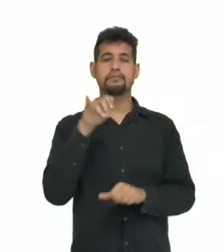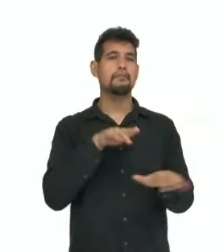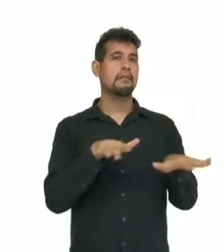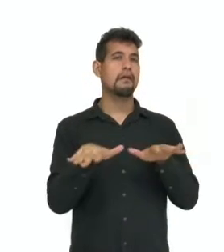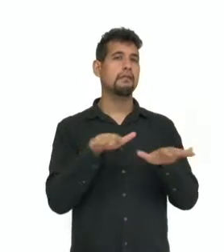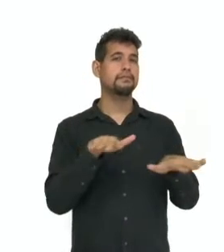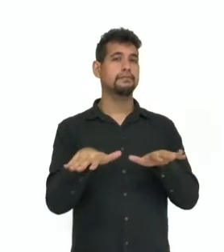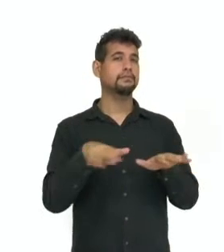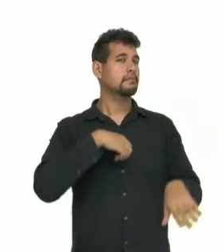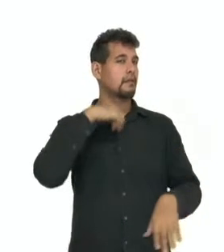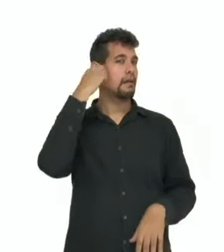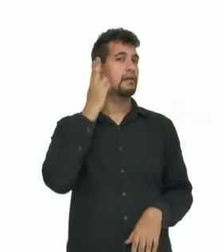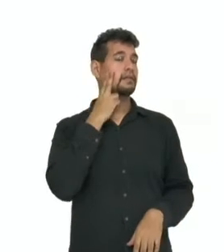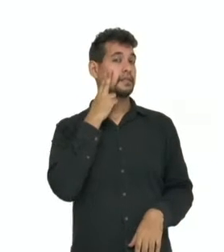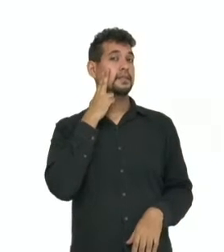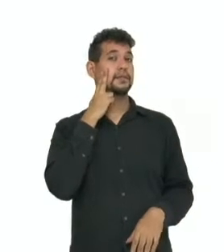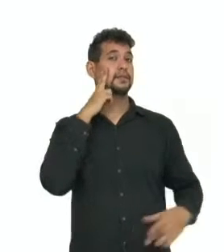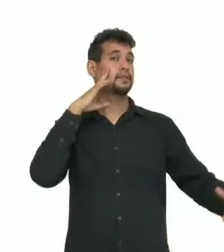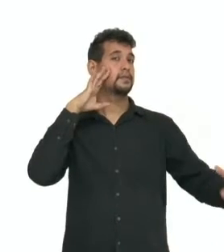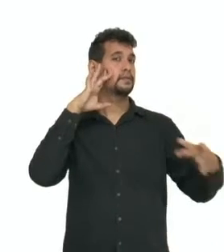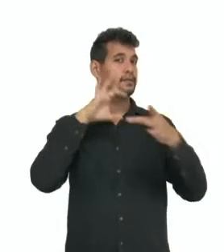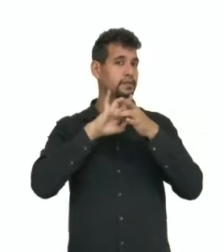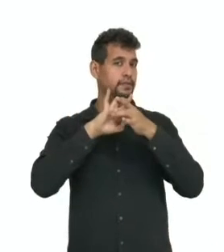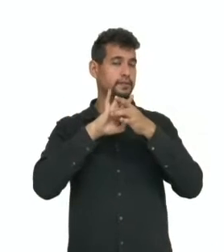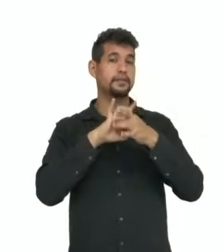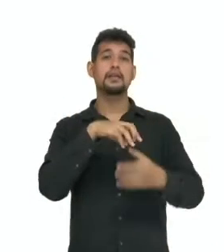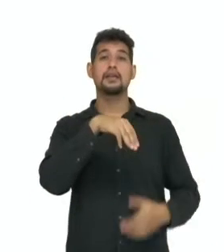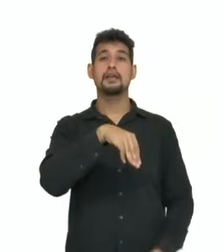Movimento Negro Unificado,